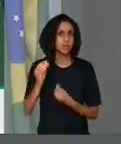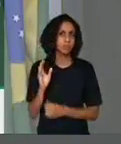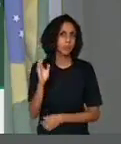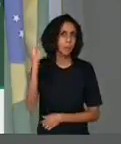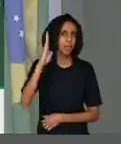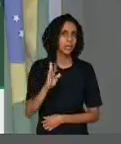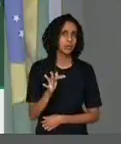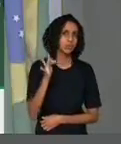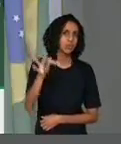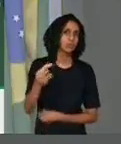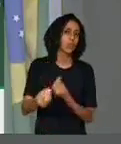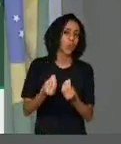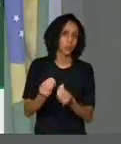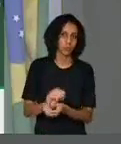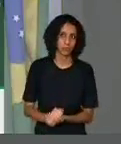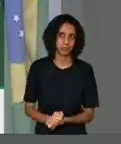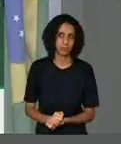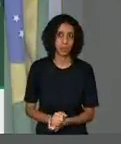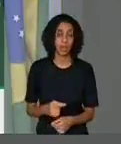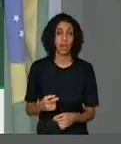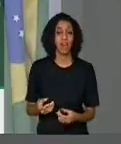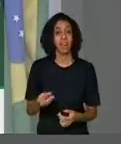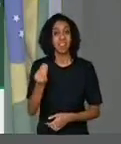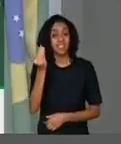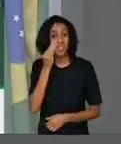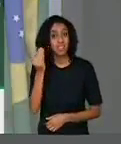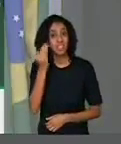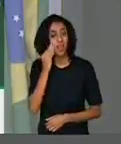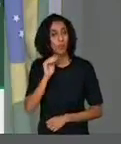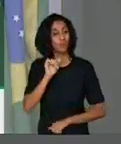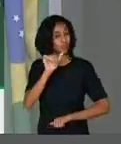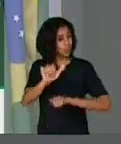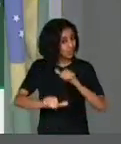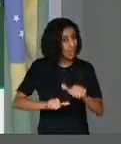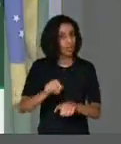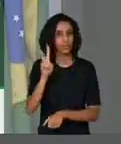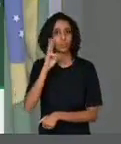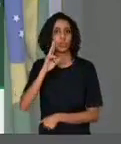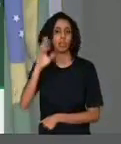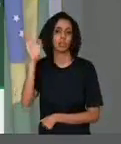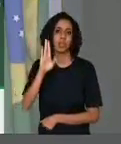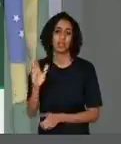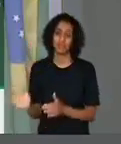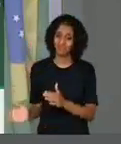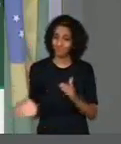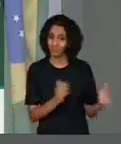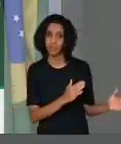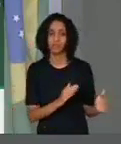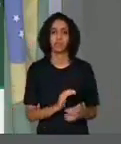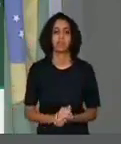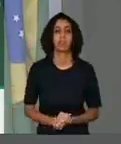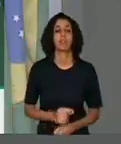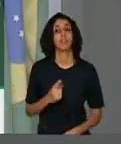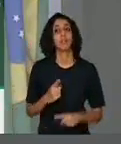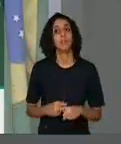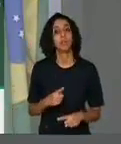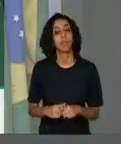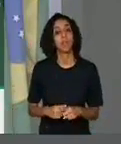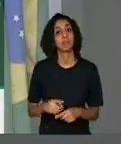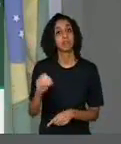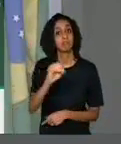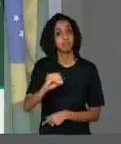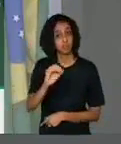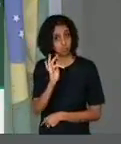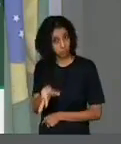nós estamos virando uma página no Brasil. E que a gente possa, no advento desse debate, ao chegar ao processo eleitoral de outubro